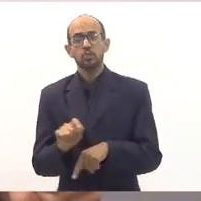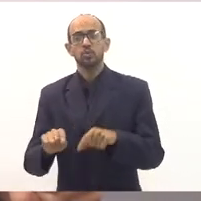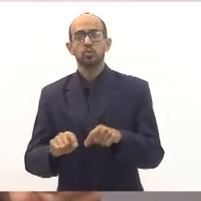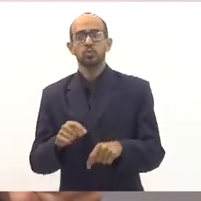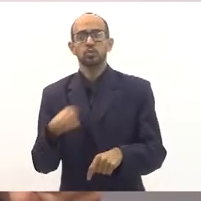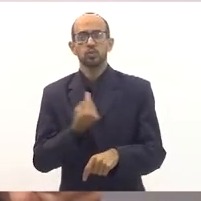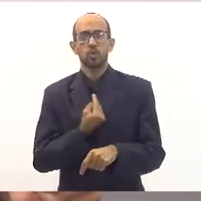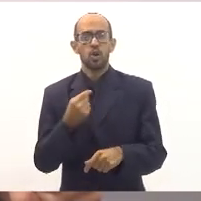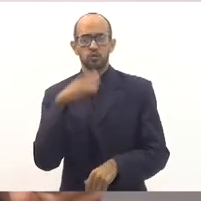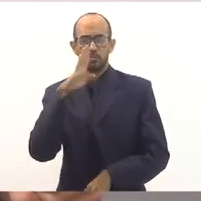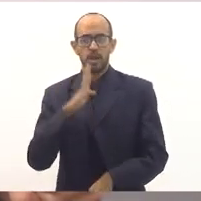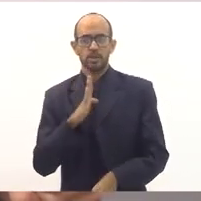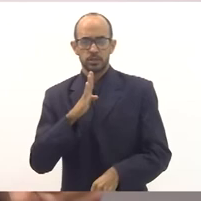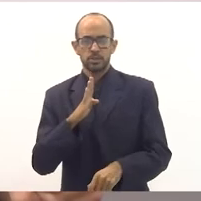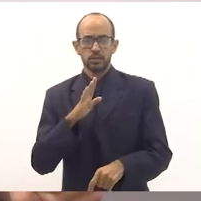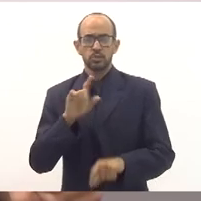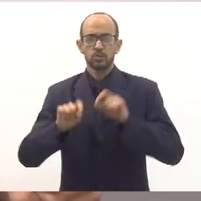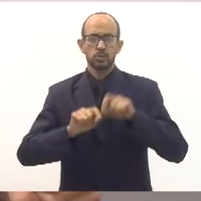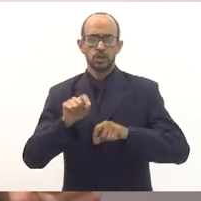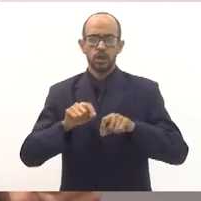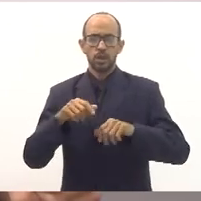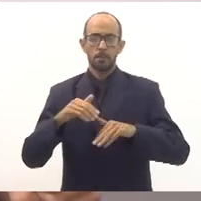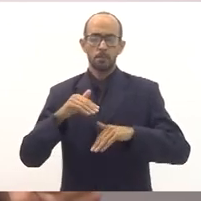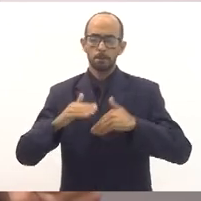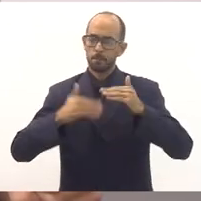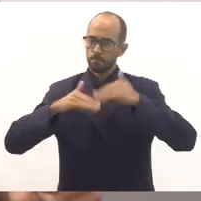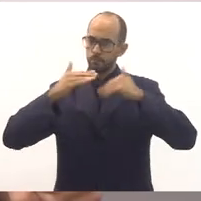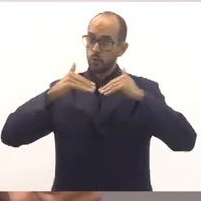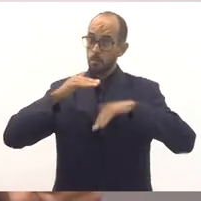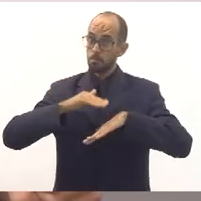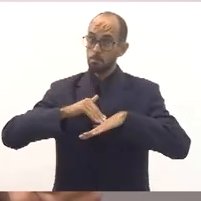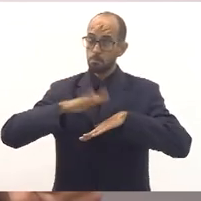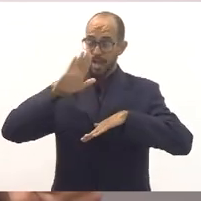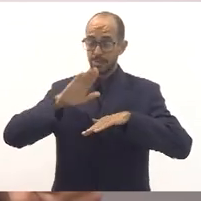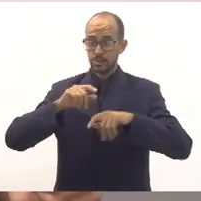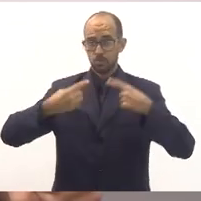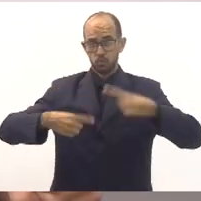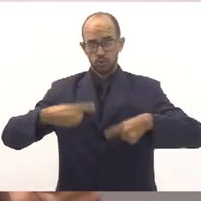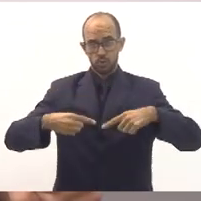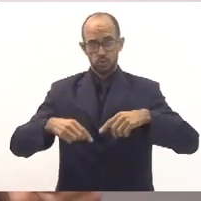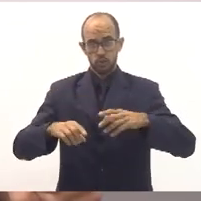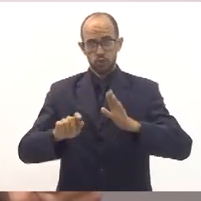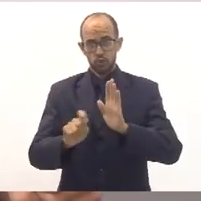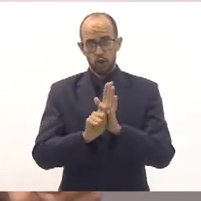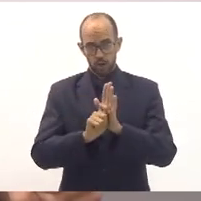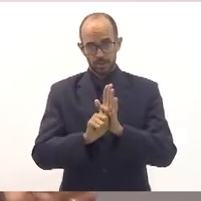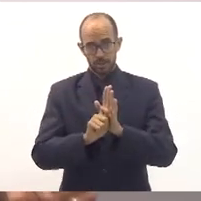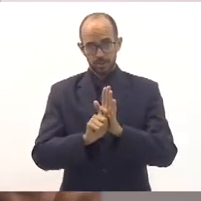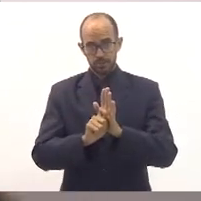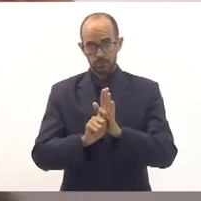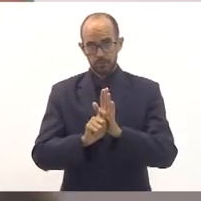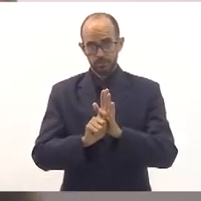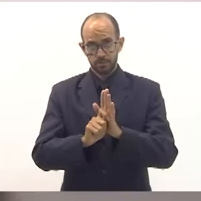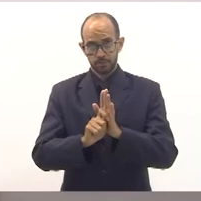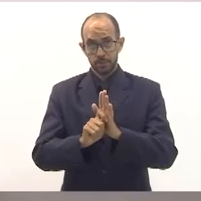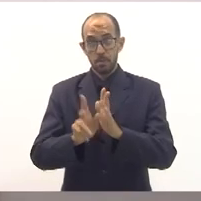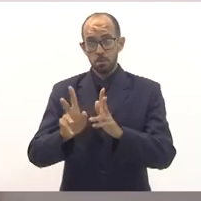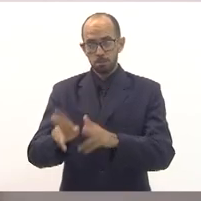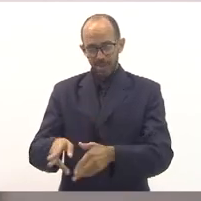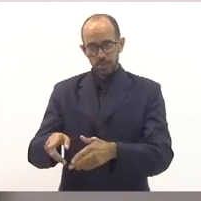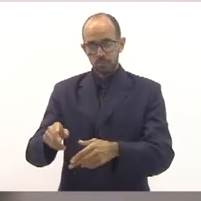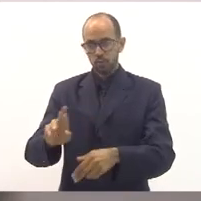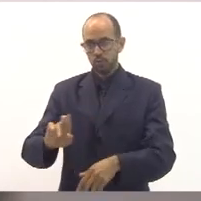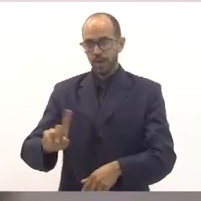da nossa Federação que mais avançou na falta de política de drogas mesmo não sendo a política de drogas uma pauta